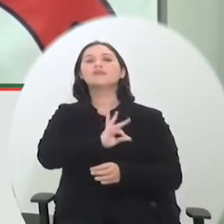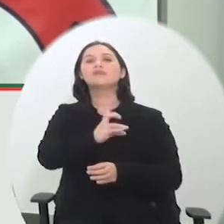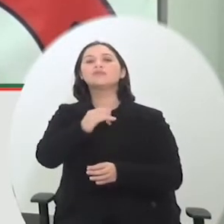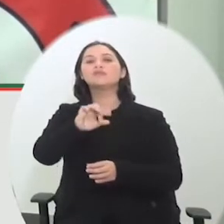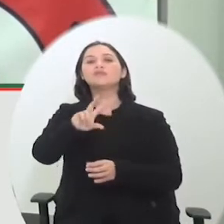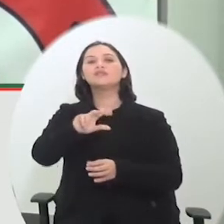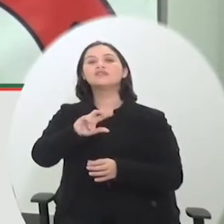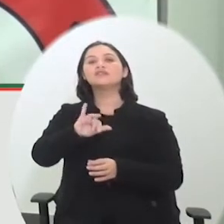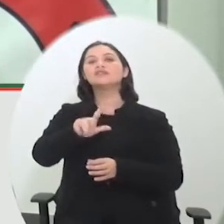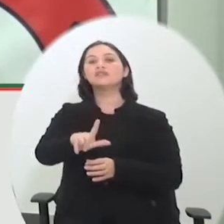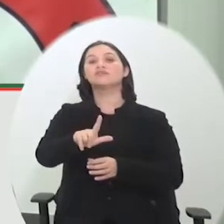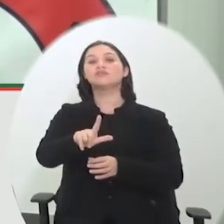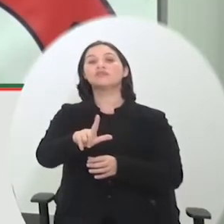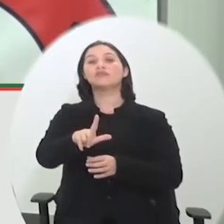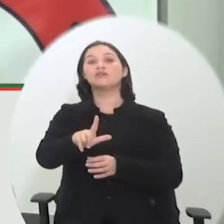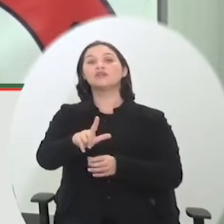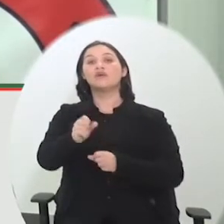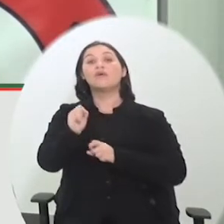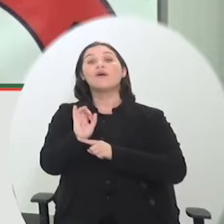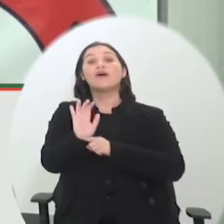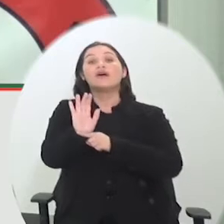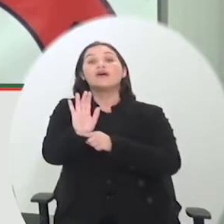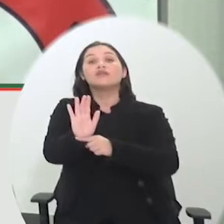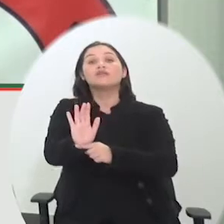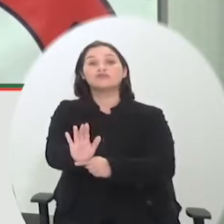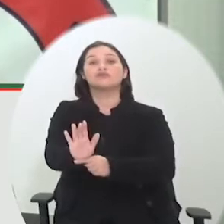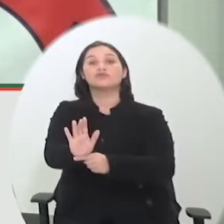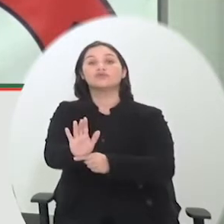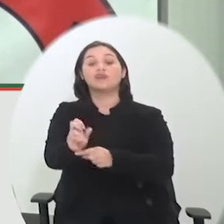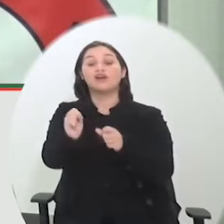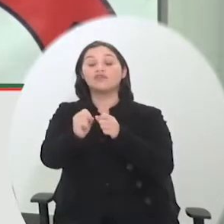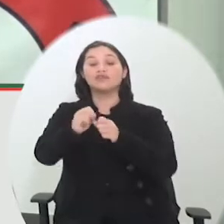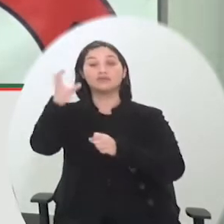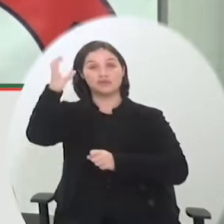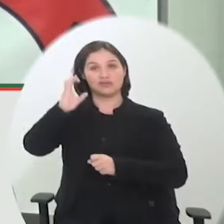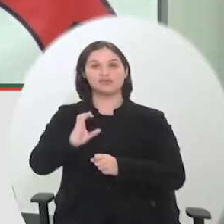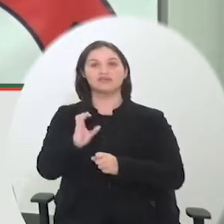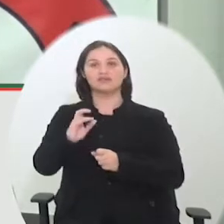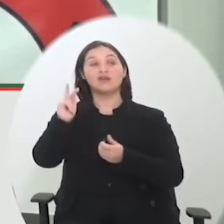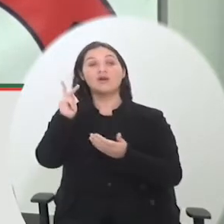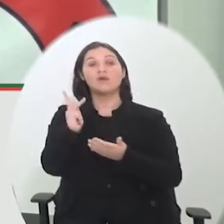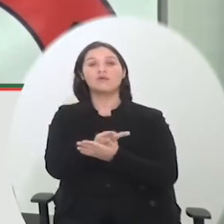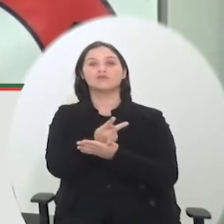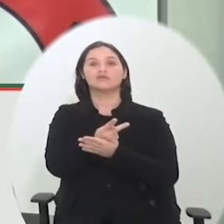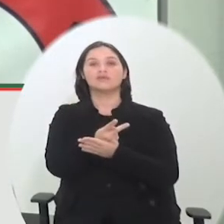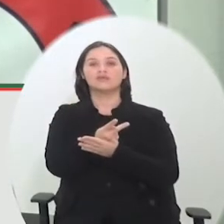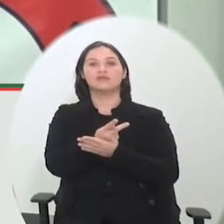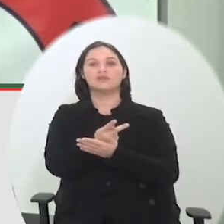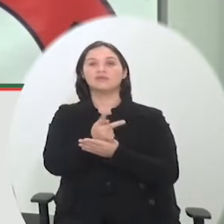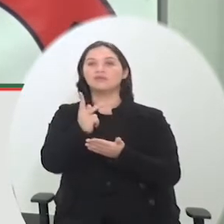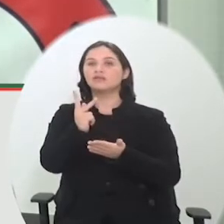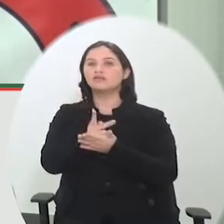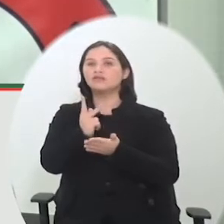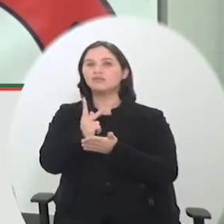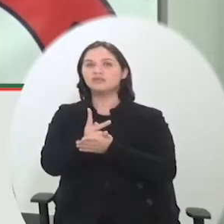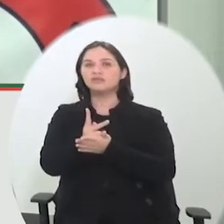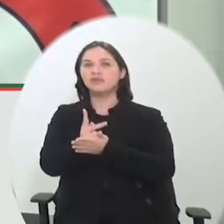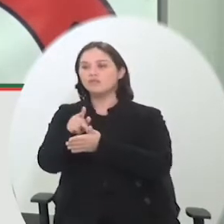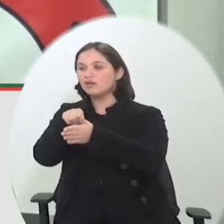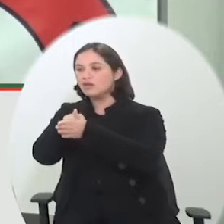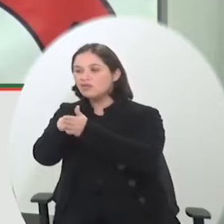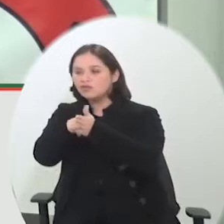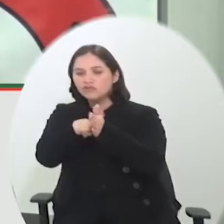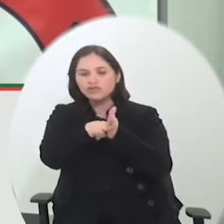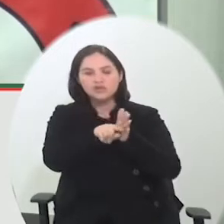das relações sociais e o exercício pleno da cidadania, promovendo e desenvolvendo a investigação criminal e